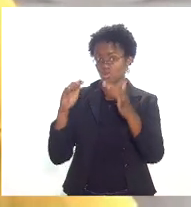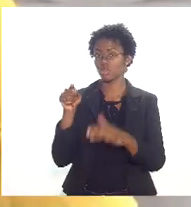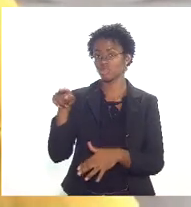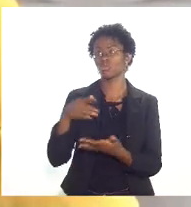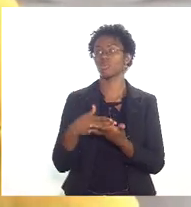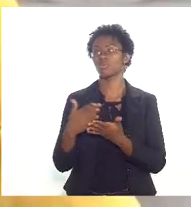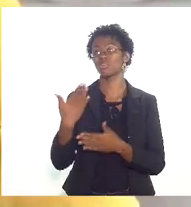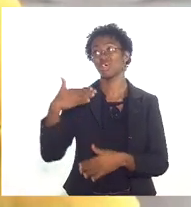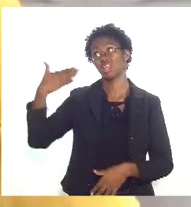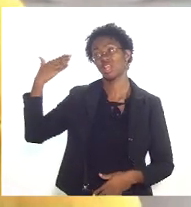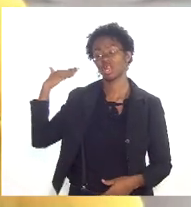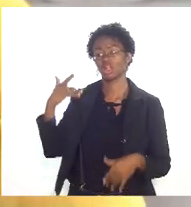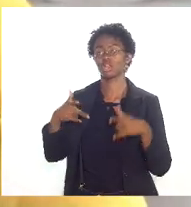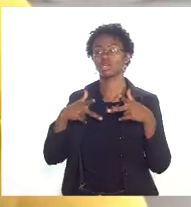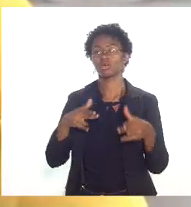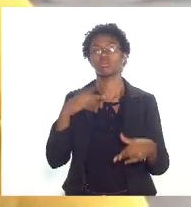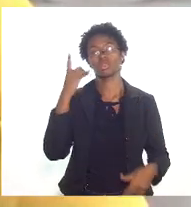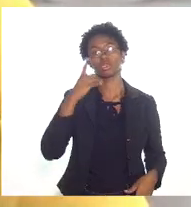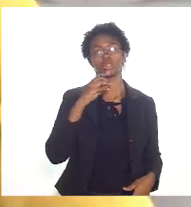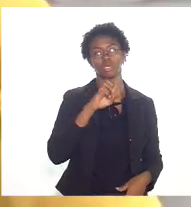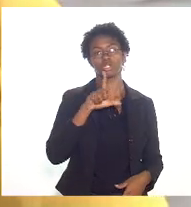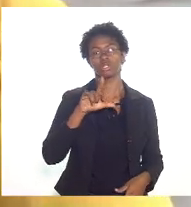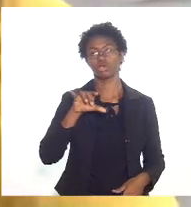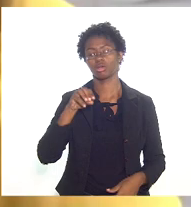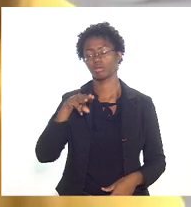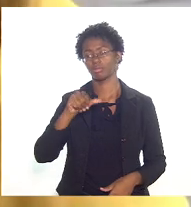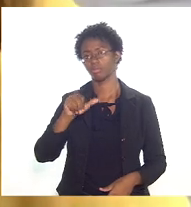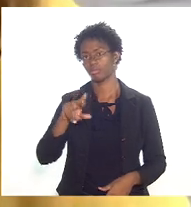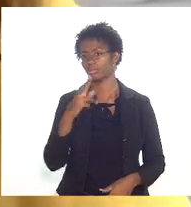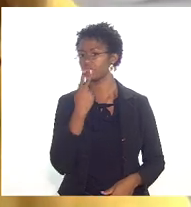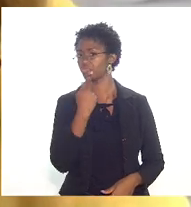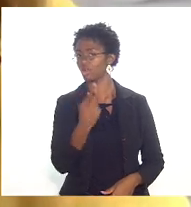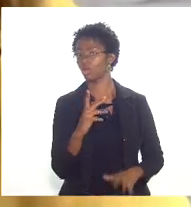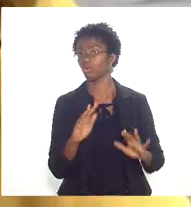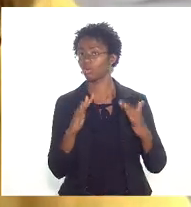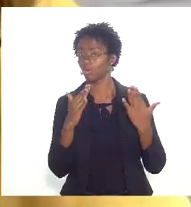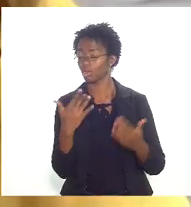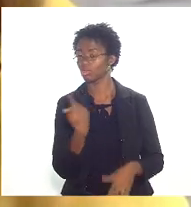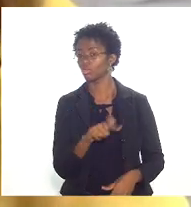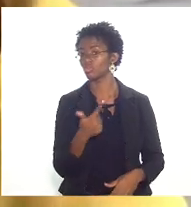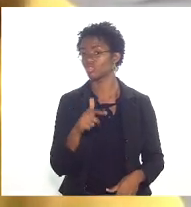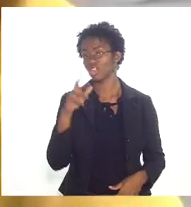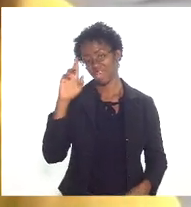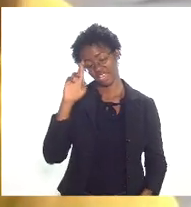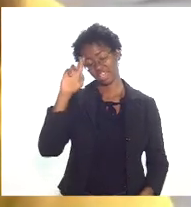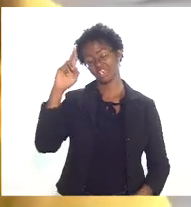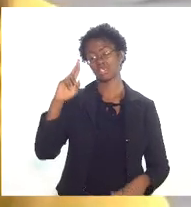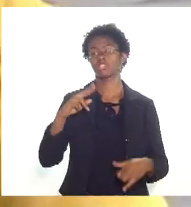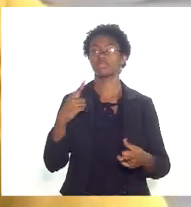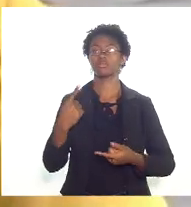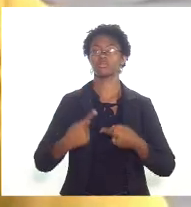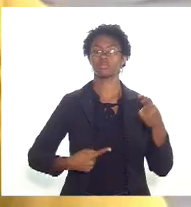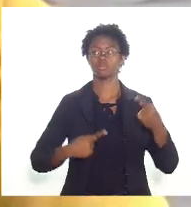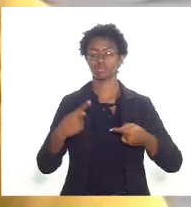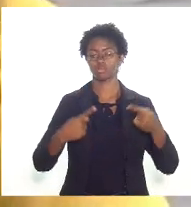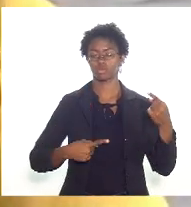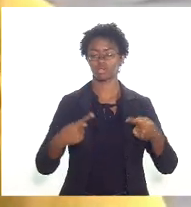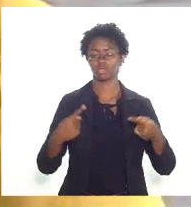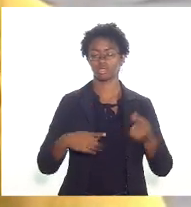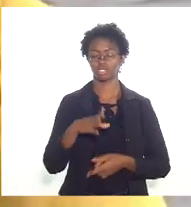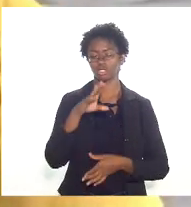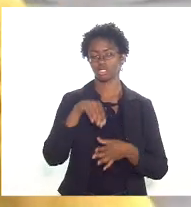ou disse aqui o deputado Gilmar coelho quando não havia liderança política